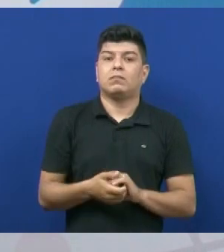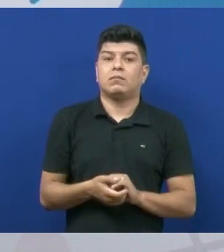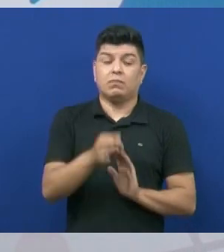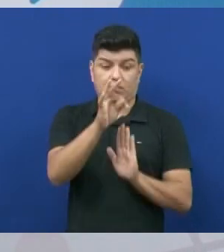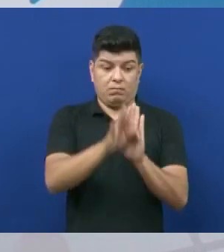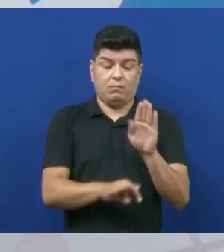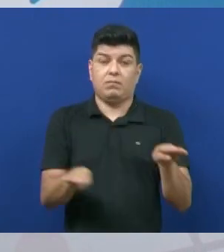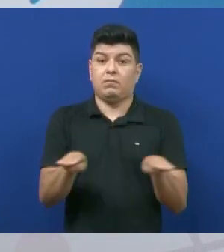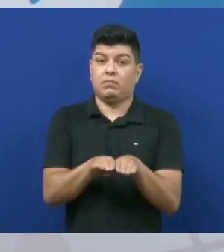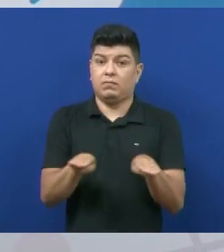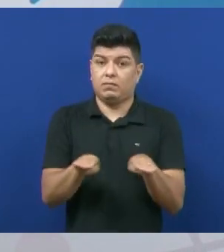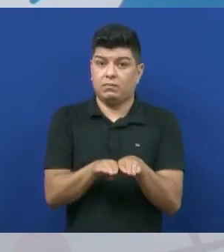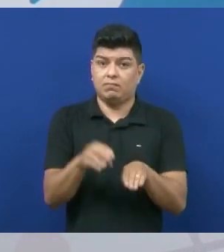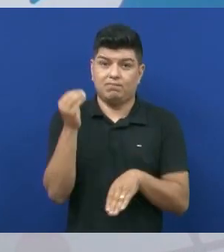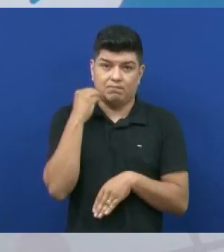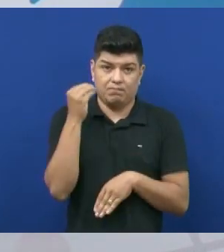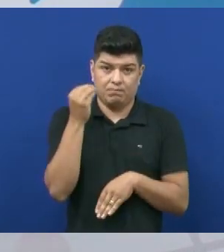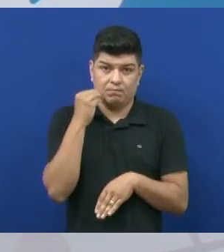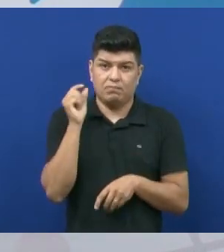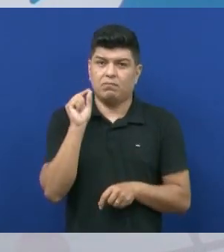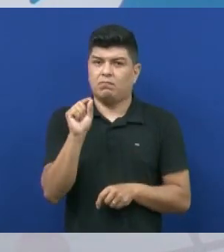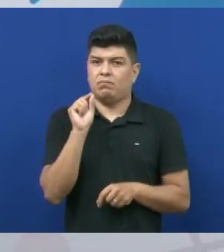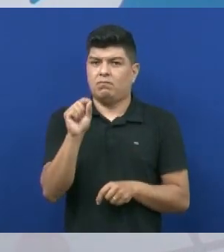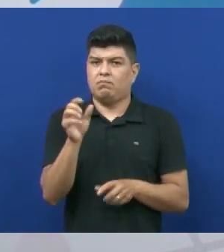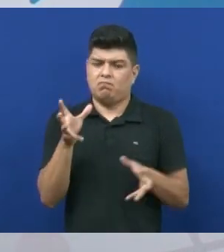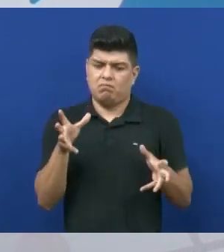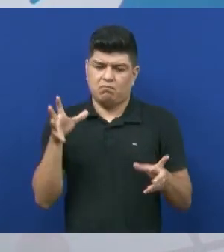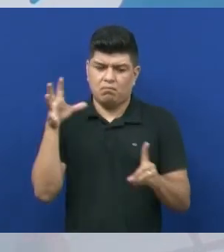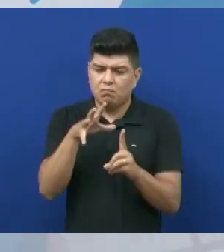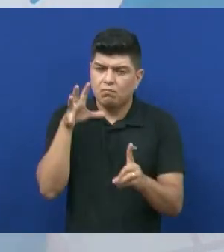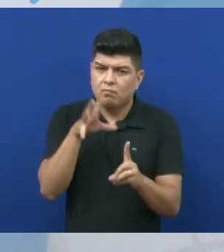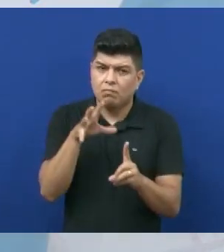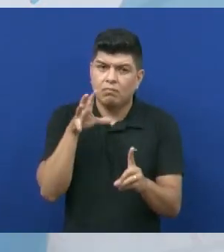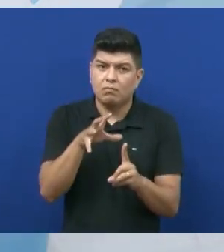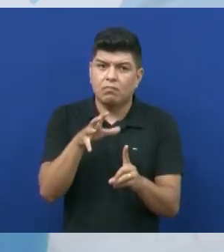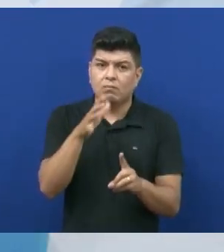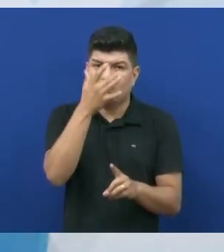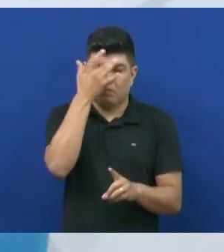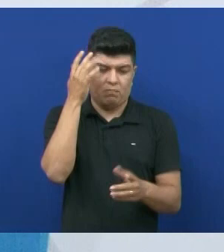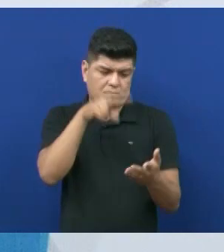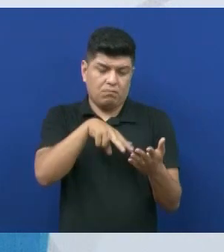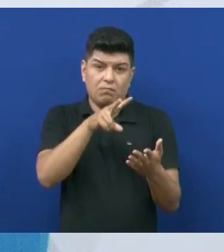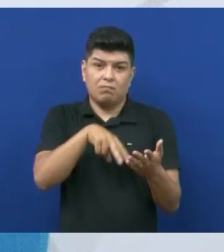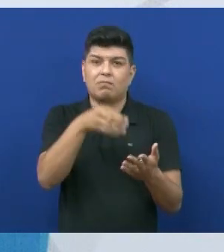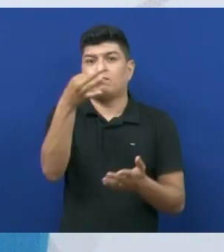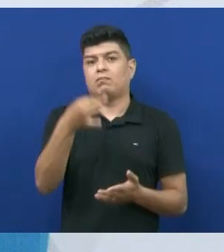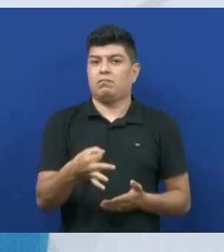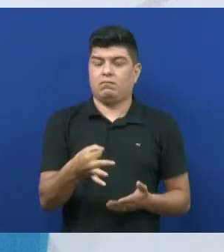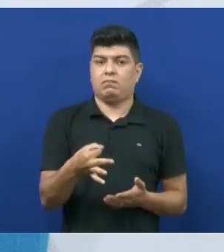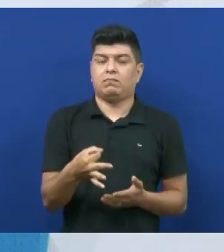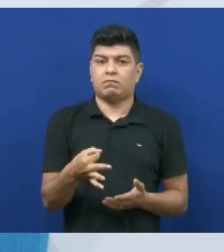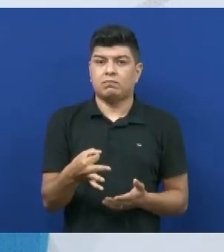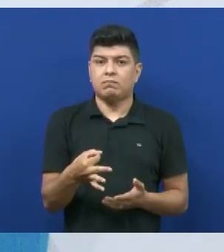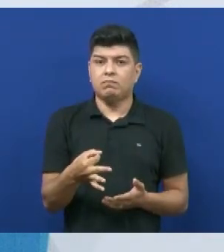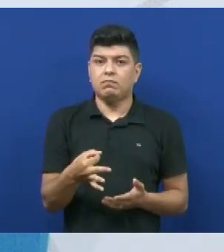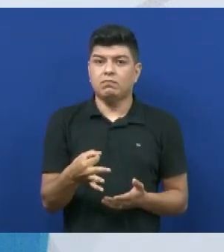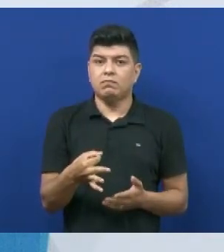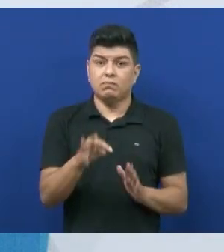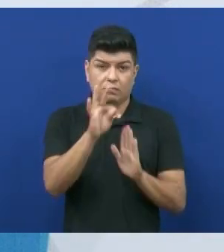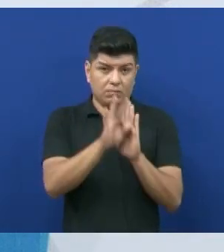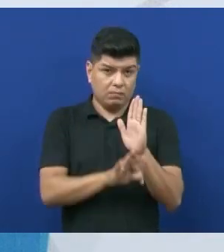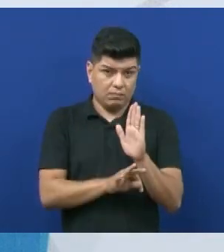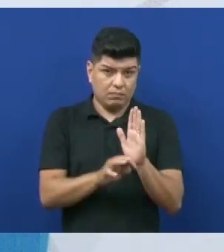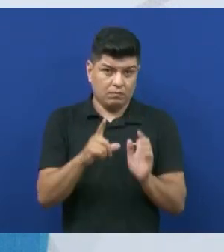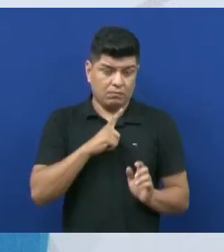texto também, ele tenta persuadir o leitor, ou seja, convencê-lo de que ele está correto. Esse